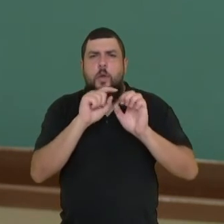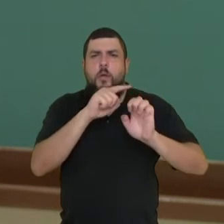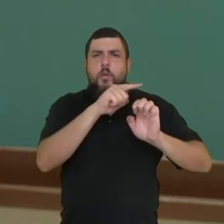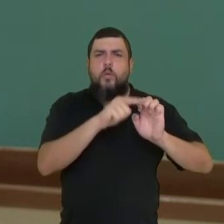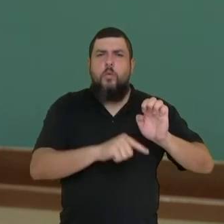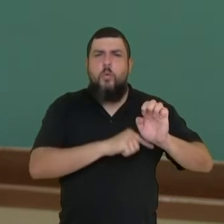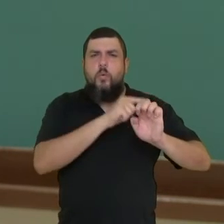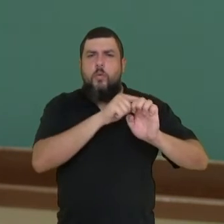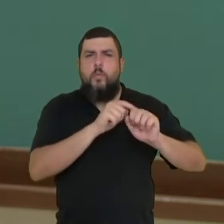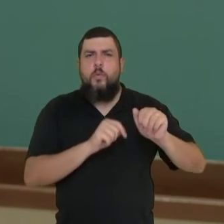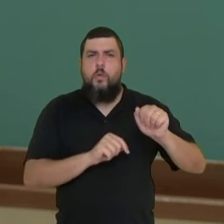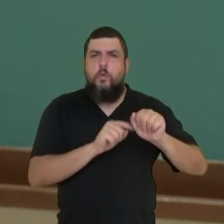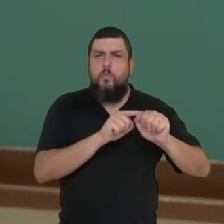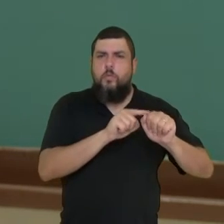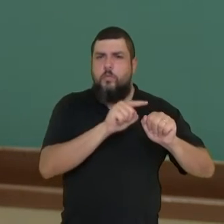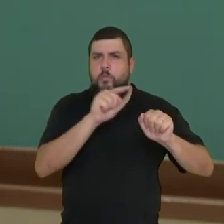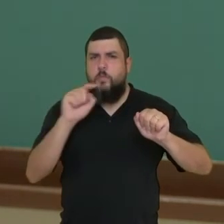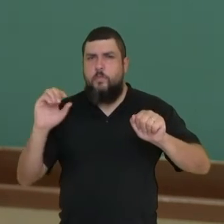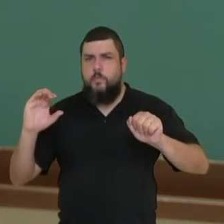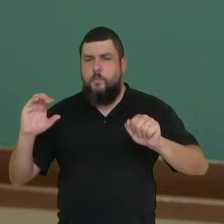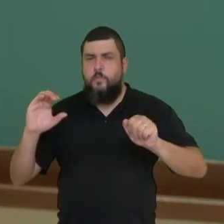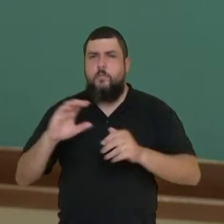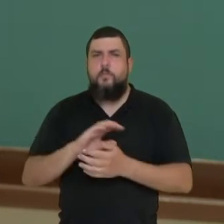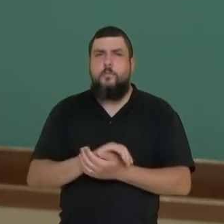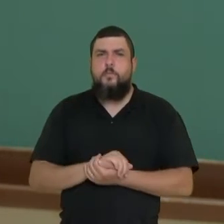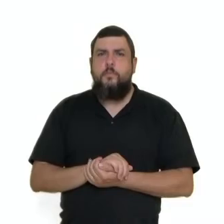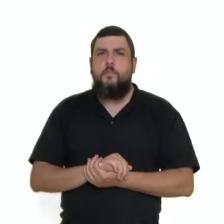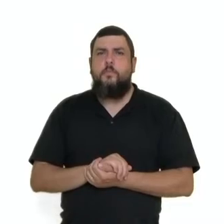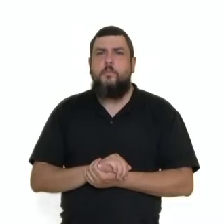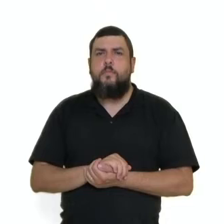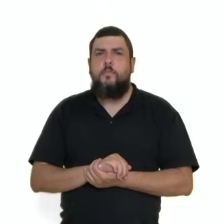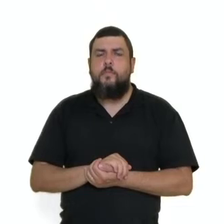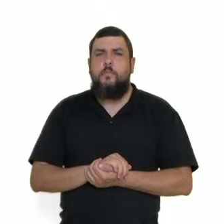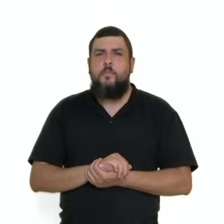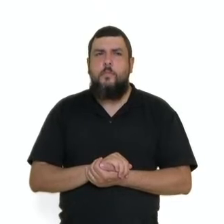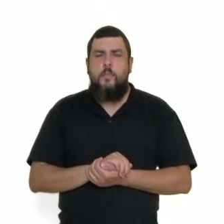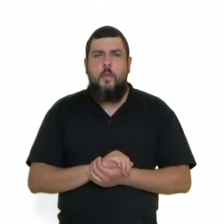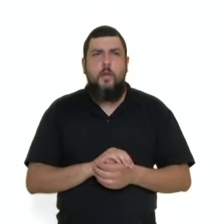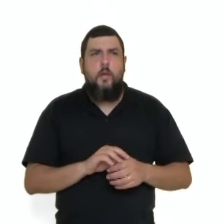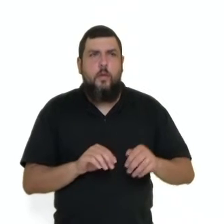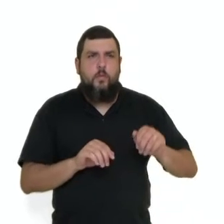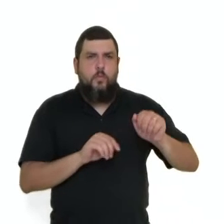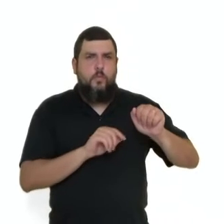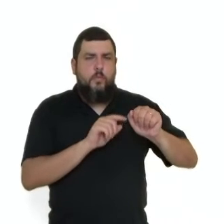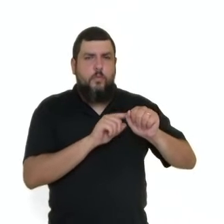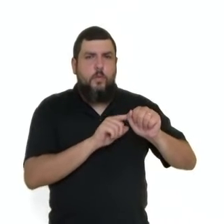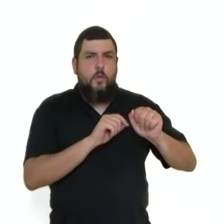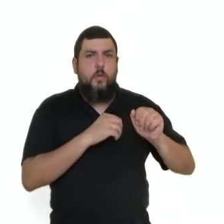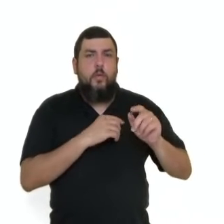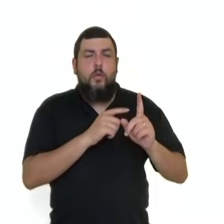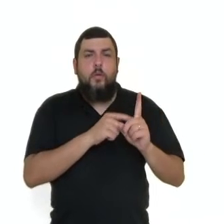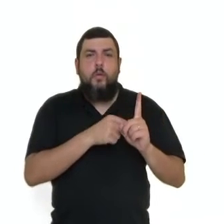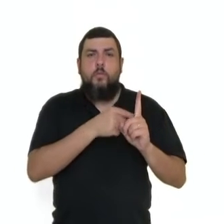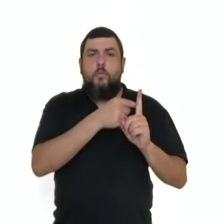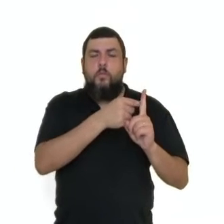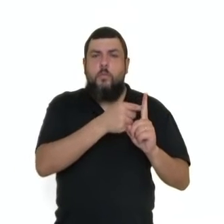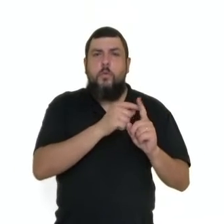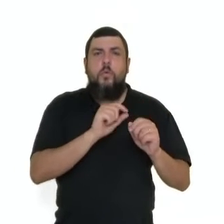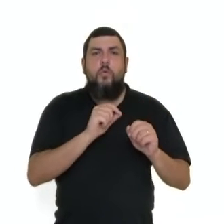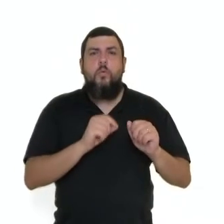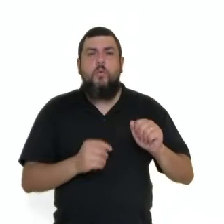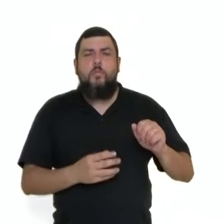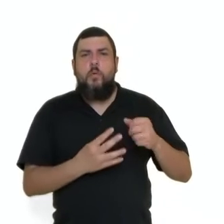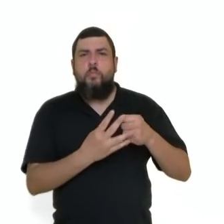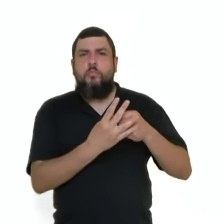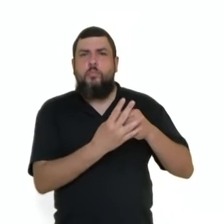do ânodo para o cátodo. No ânodo, que é o eletrodo positivo, ocorre a oxidação do